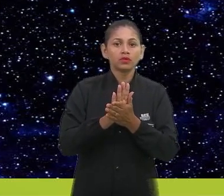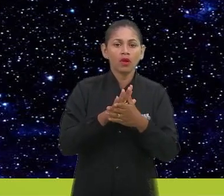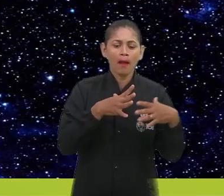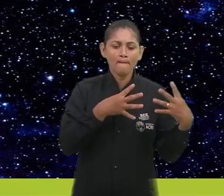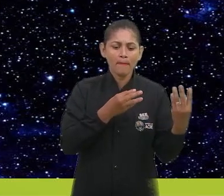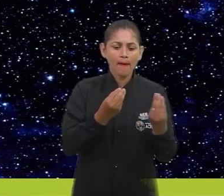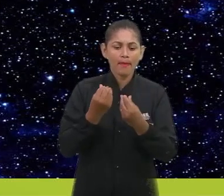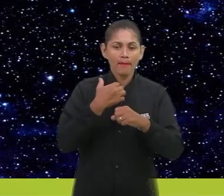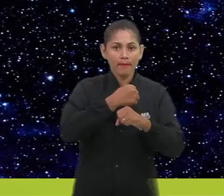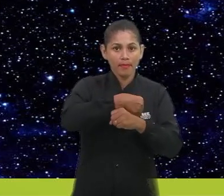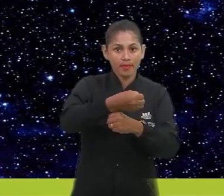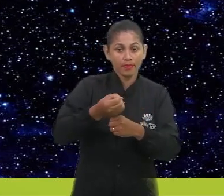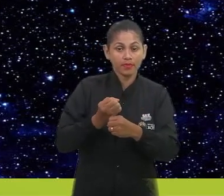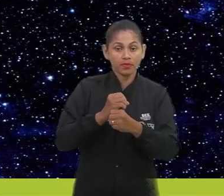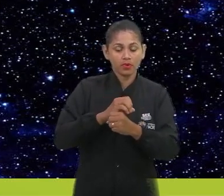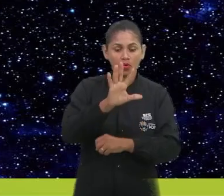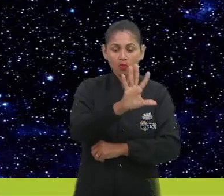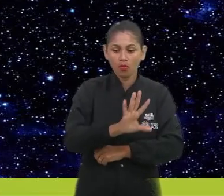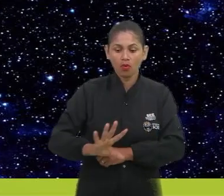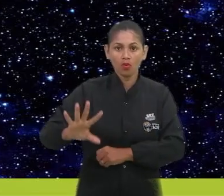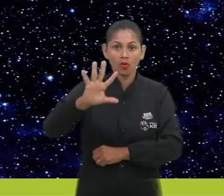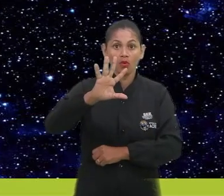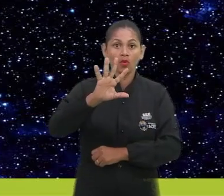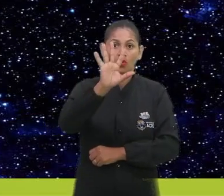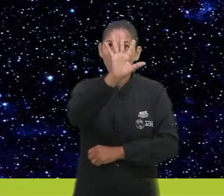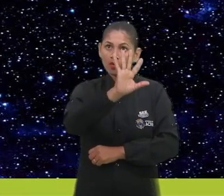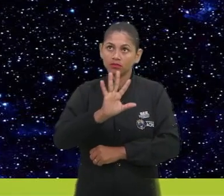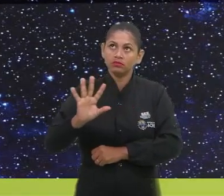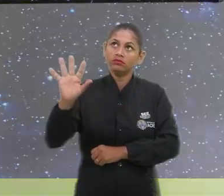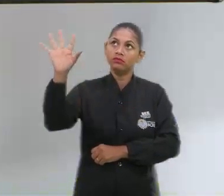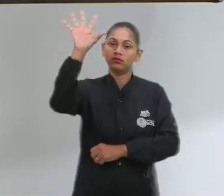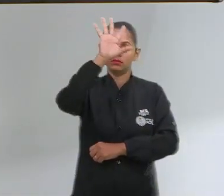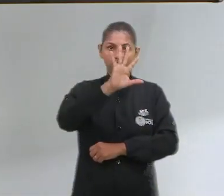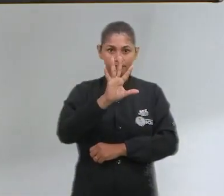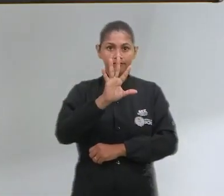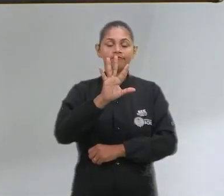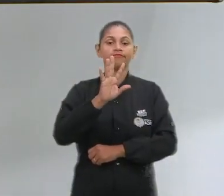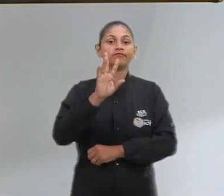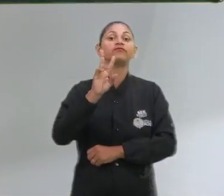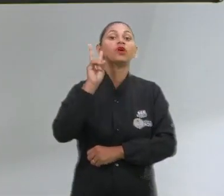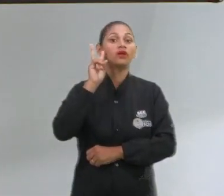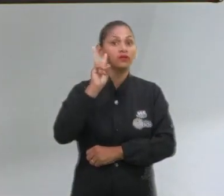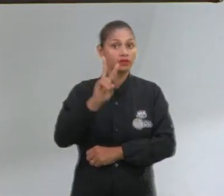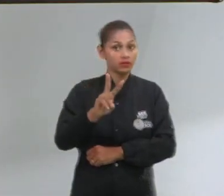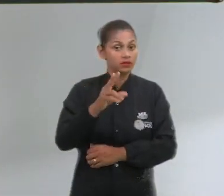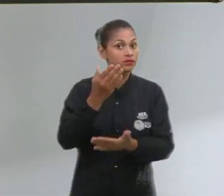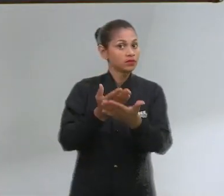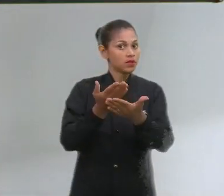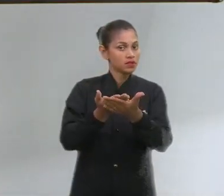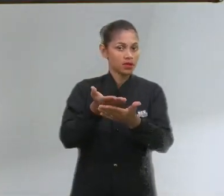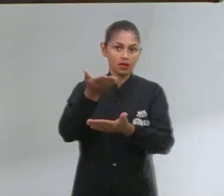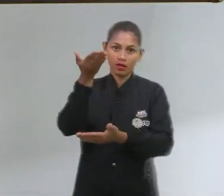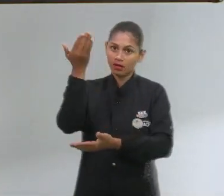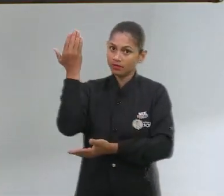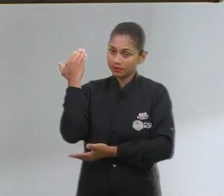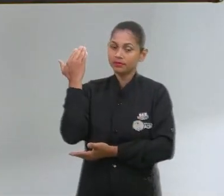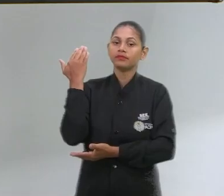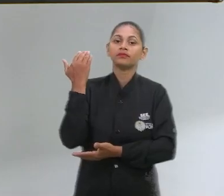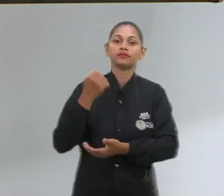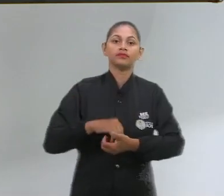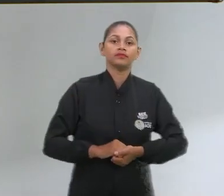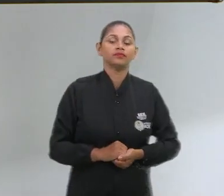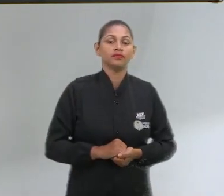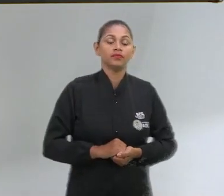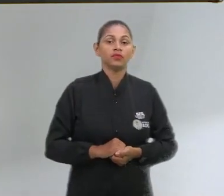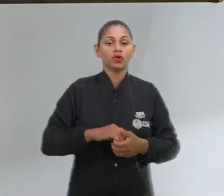em diversos ambientes do espaço. Isso nós vimos lá nas outras aulas. Nós vimos que nos planetas,